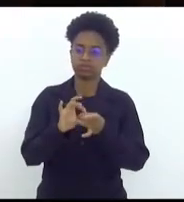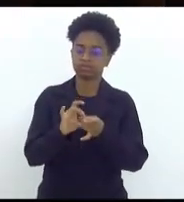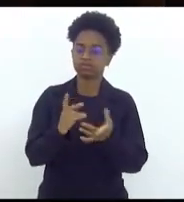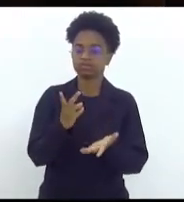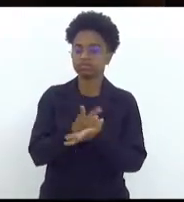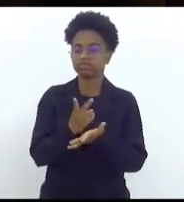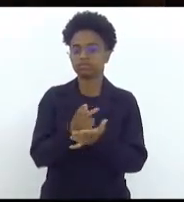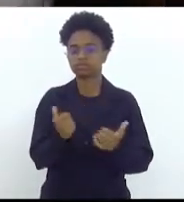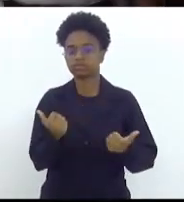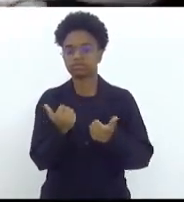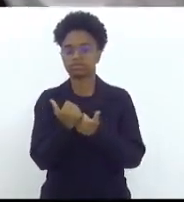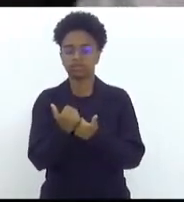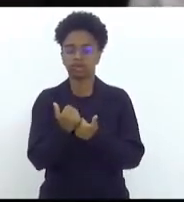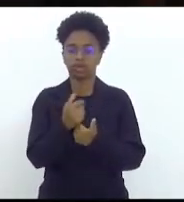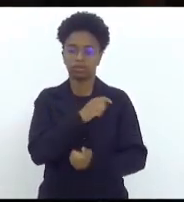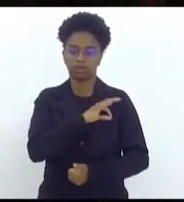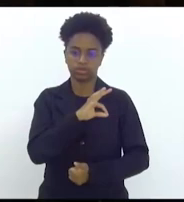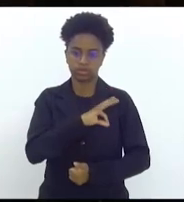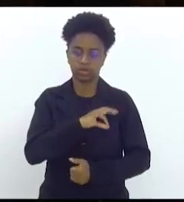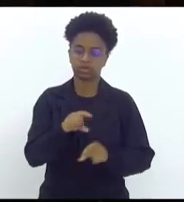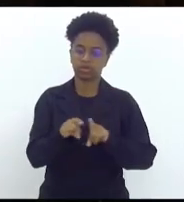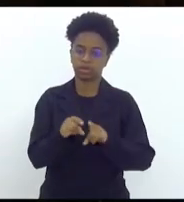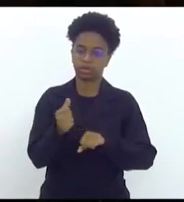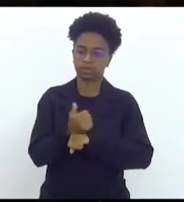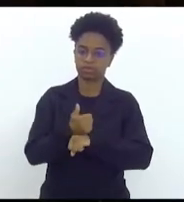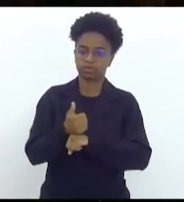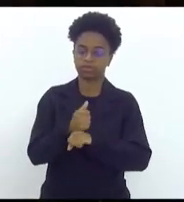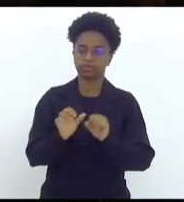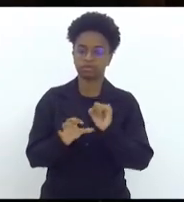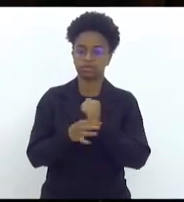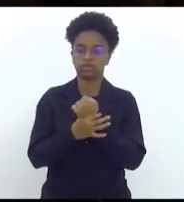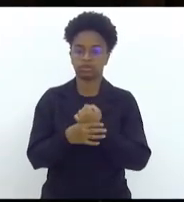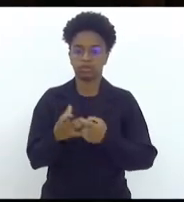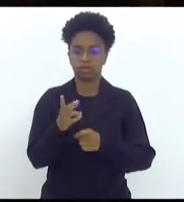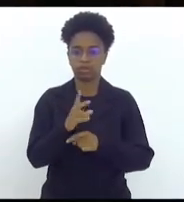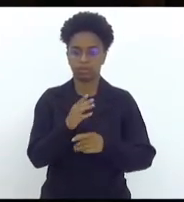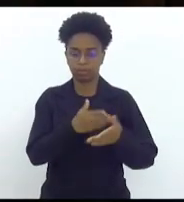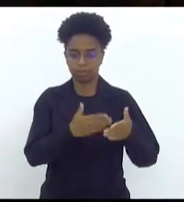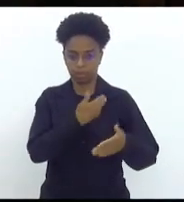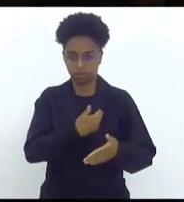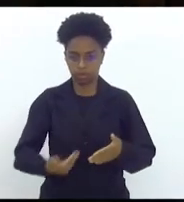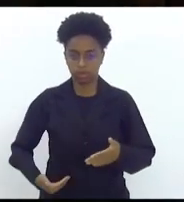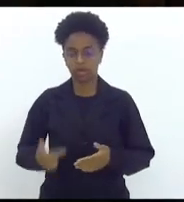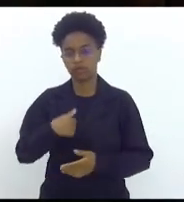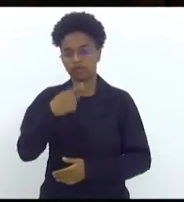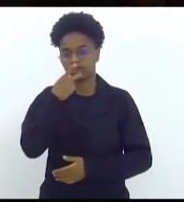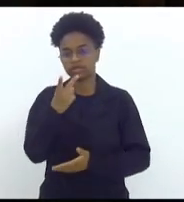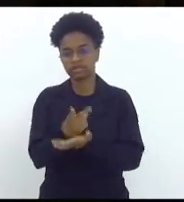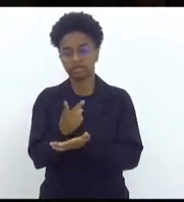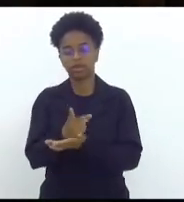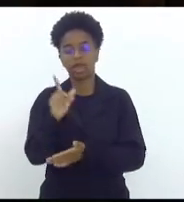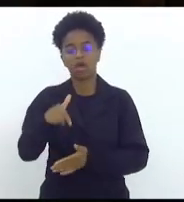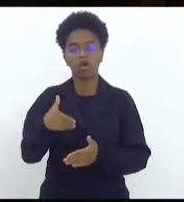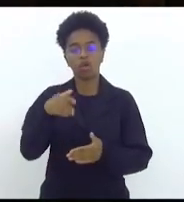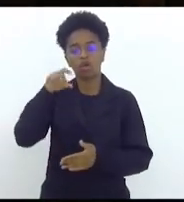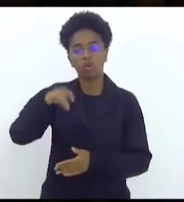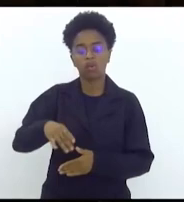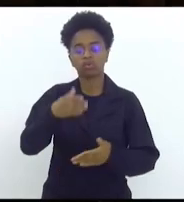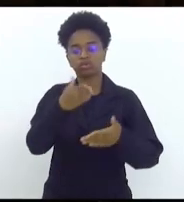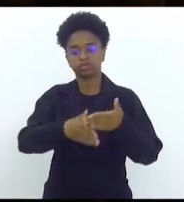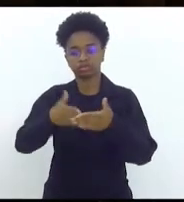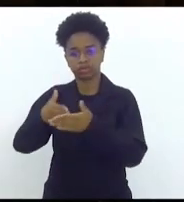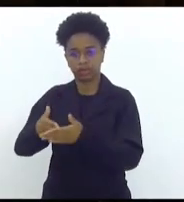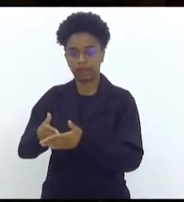profissionais da Segurança Pública que eu digo sempre é a nossa última barreira até o caos que o crime organizado